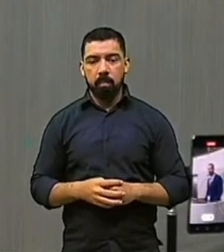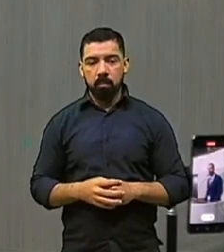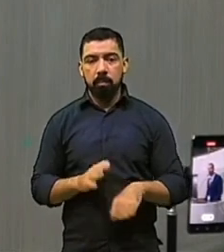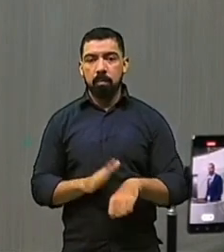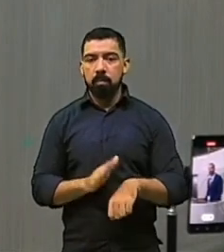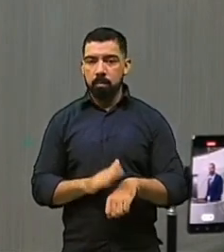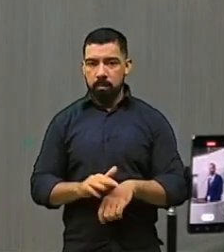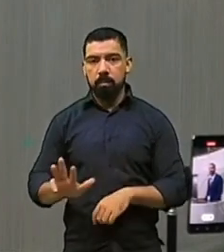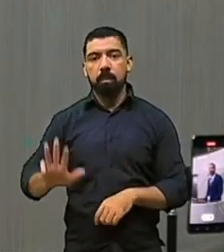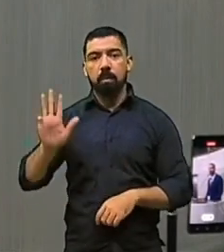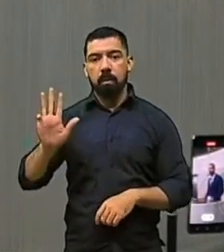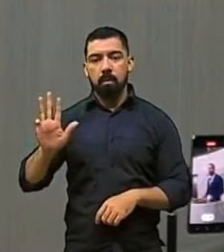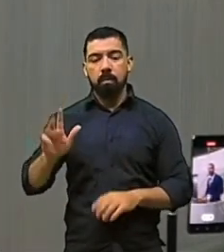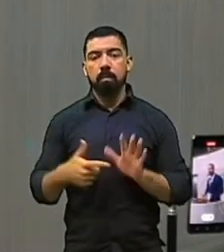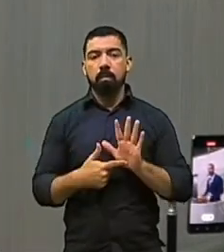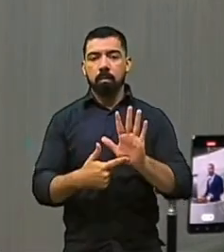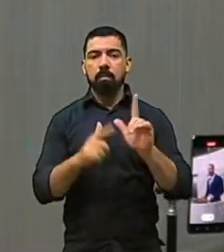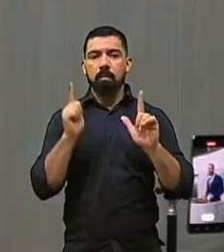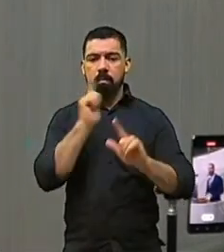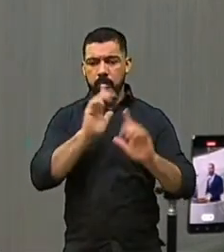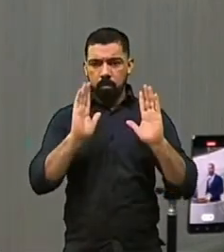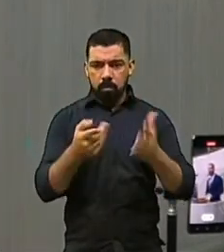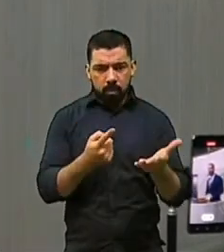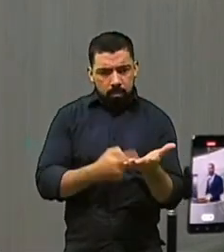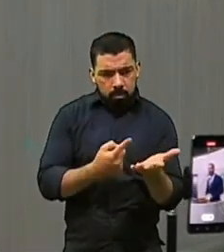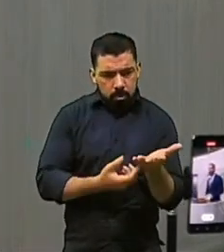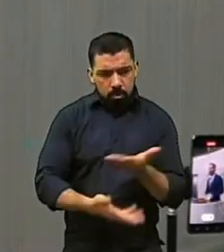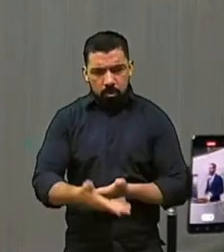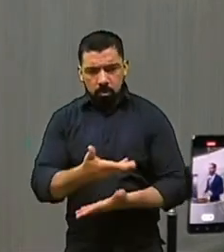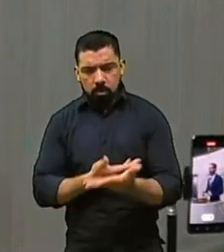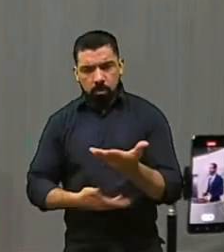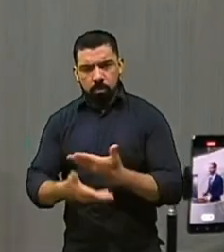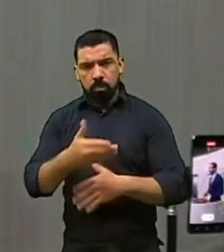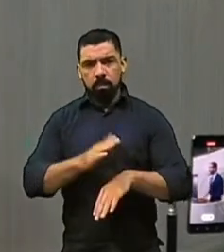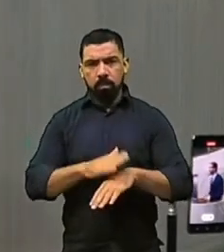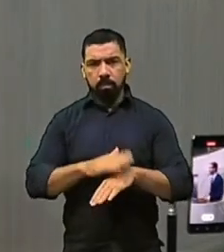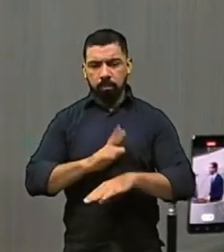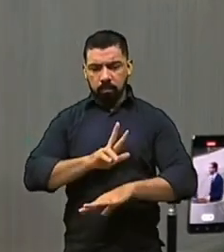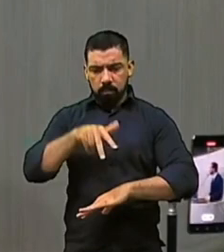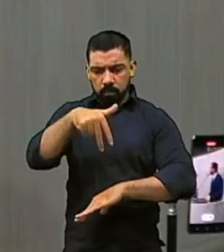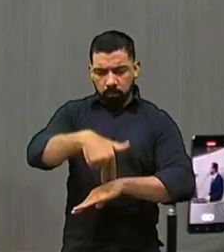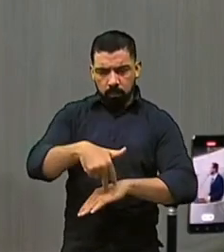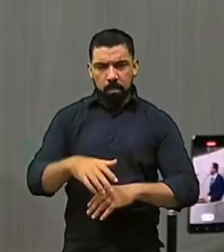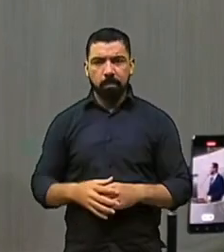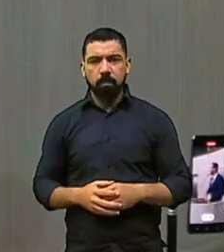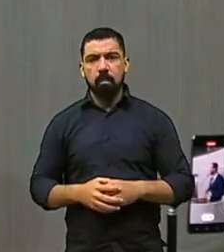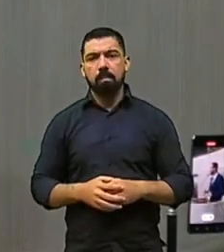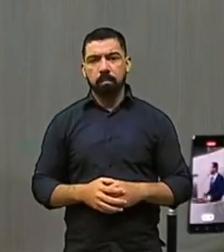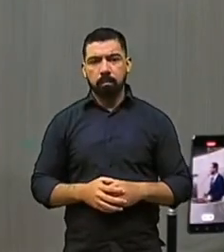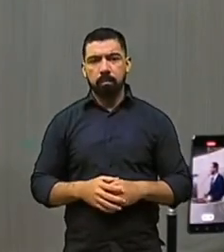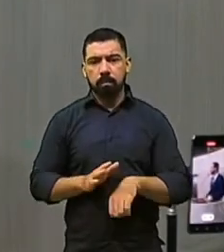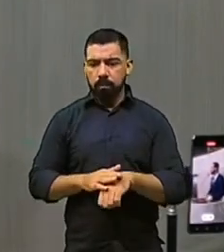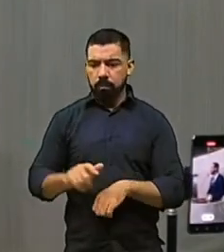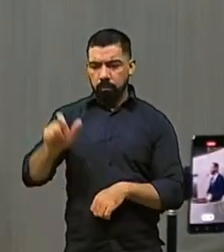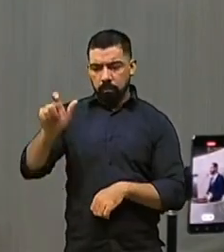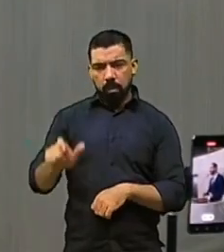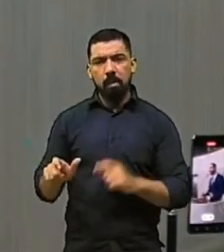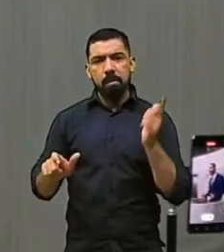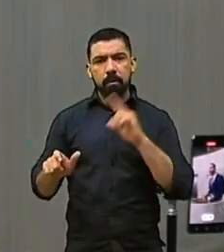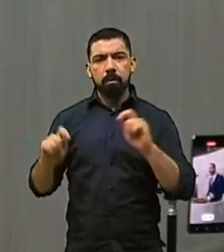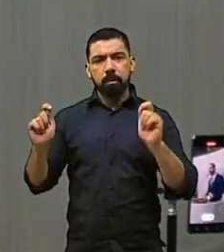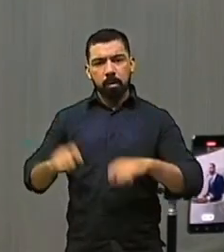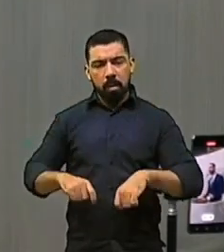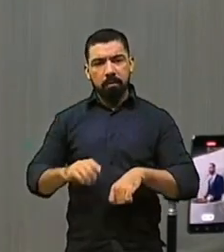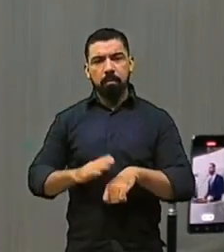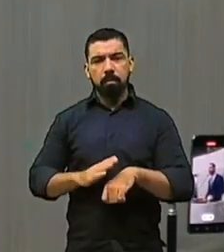O Lula mostrou sua capacidade de negociação, sua altivez, tem capacidade